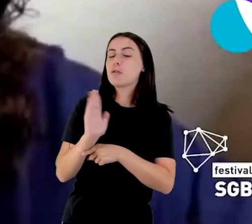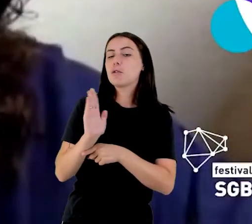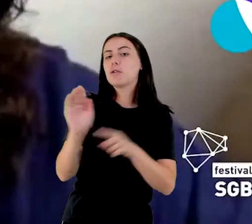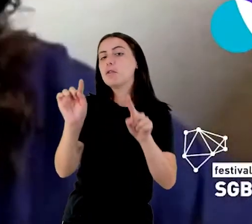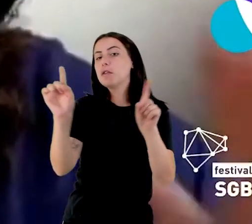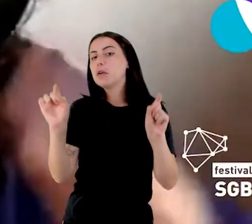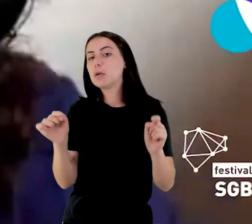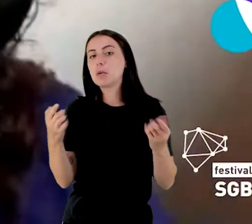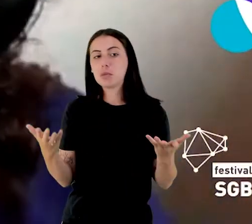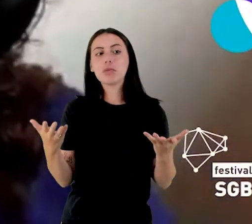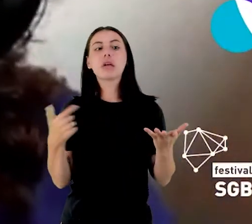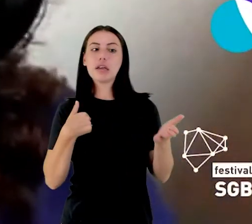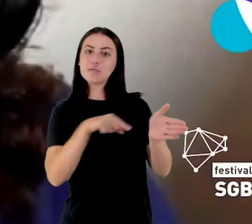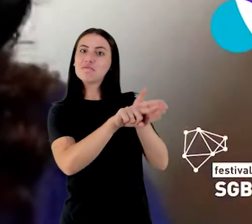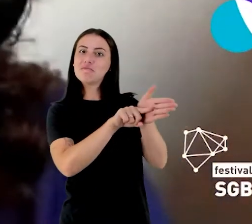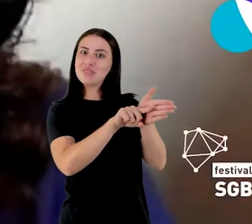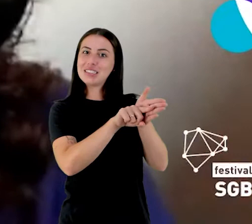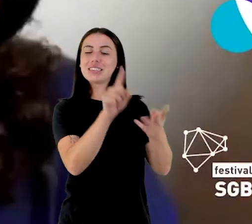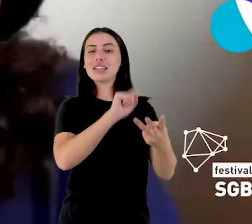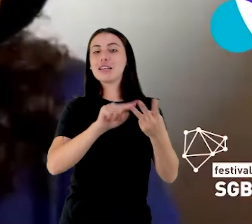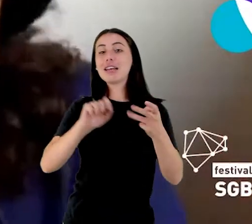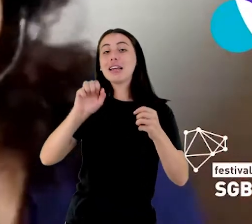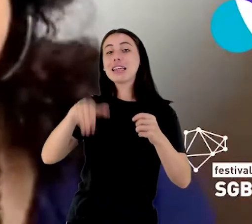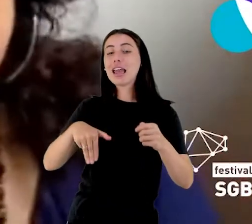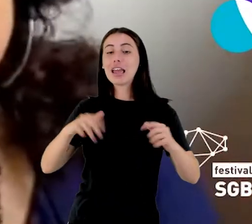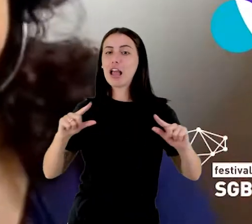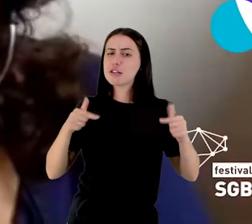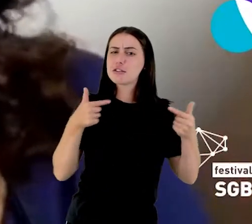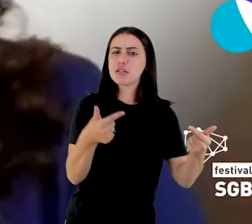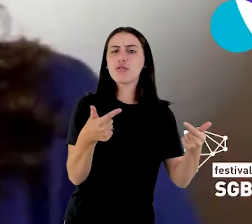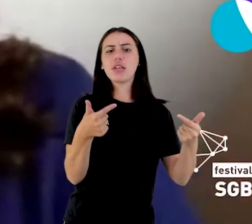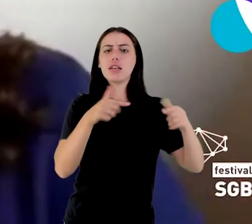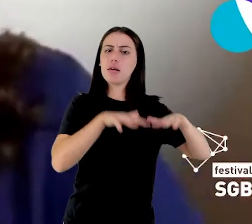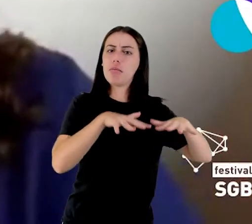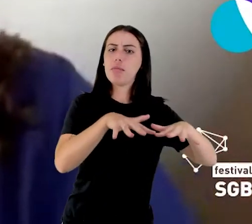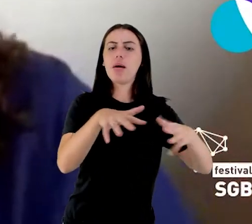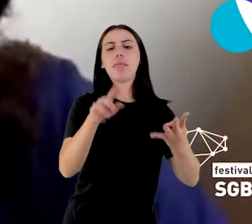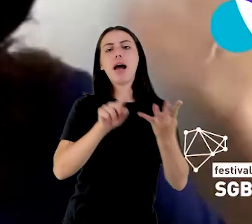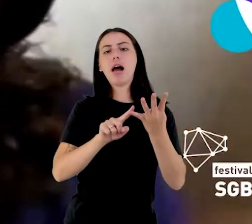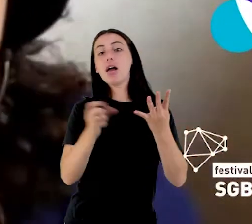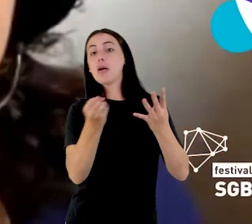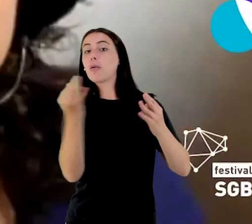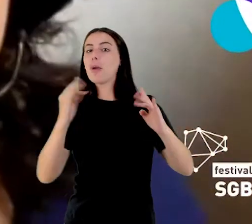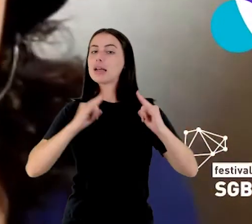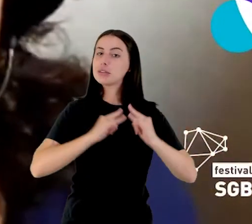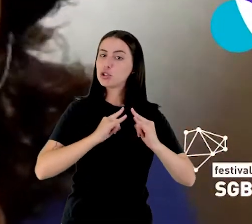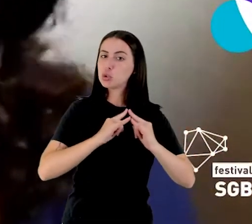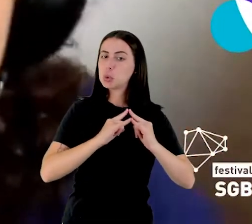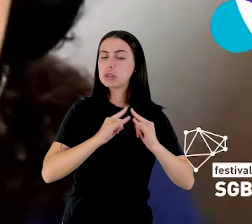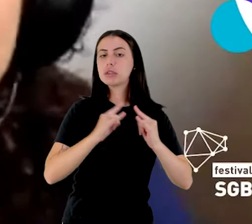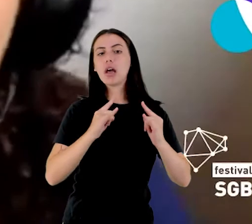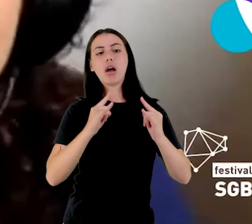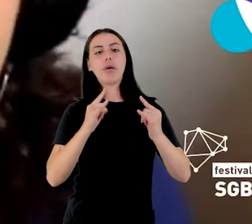na produção. Eu entrei 7 meses antes do filme ser lançado. Isso já é um entendimento da própria produtora,